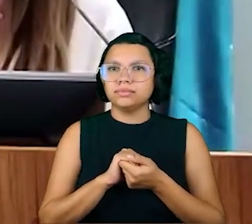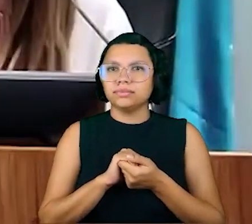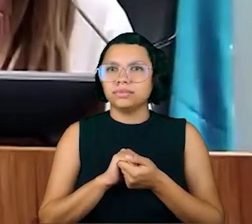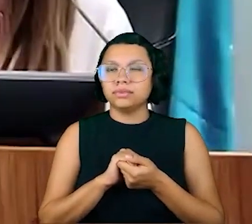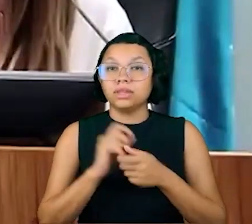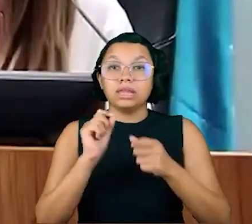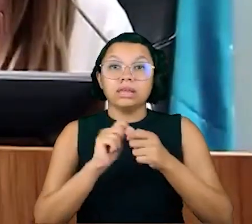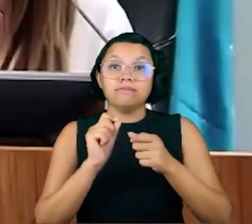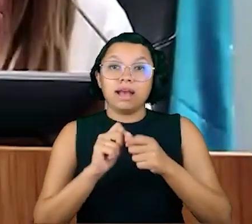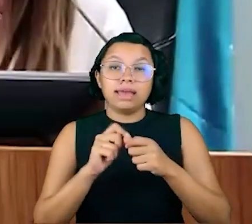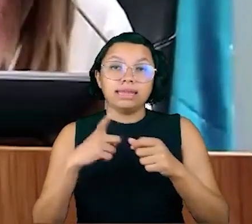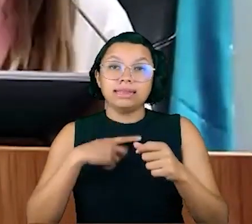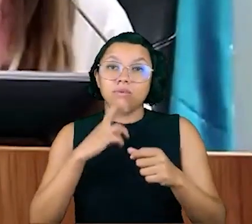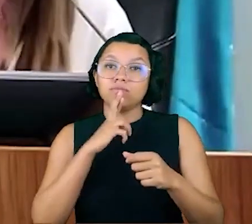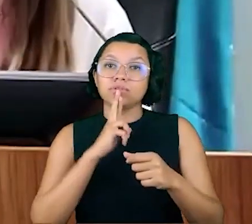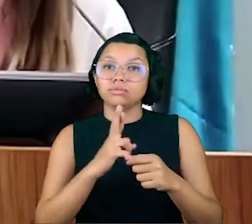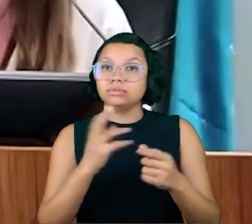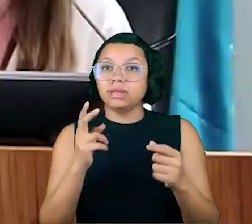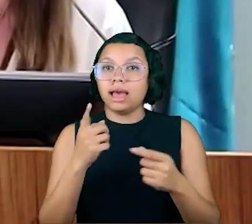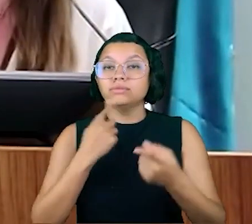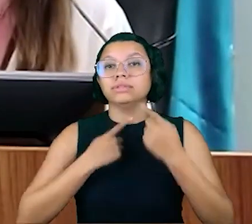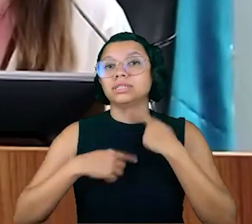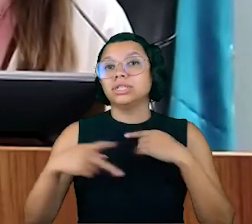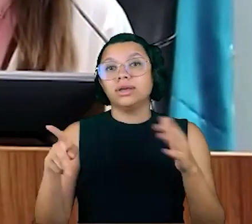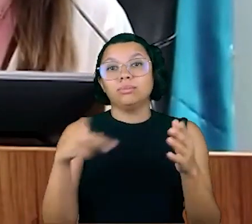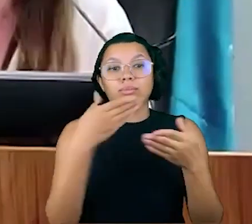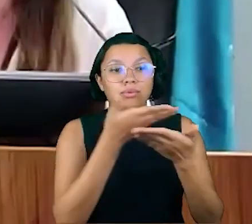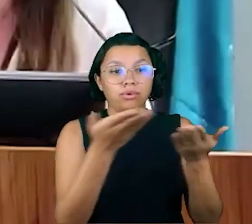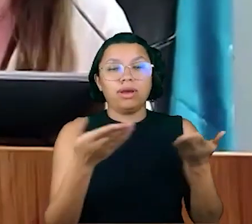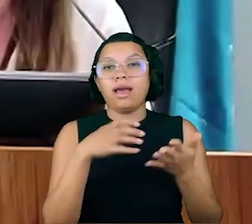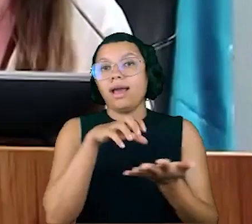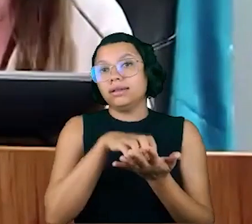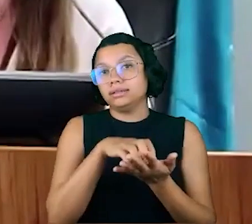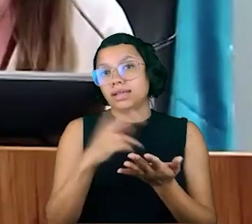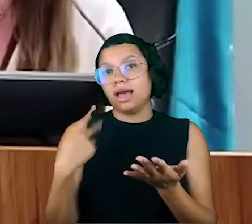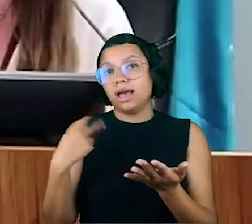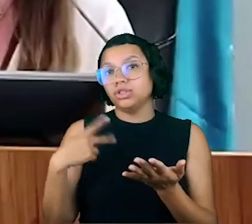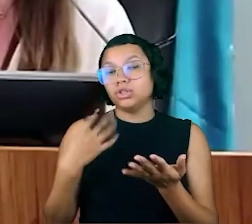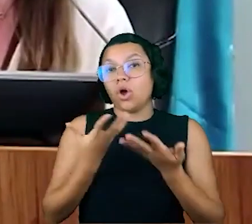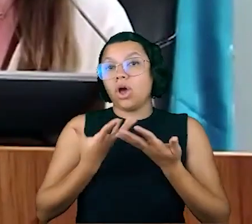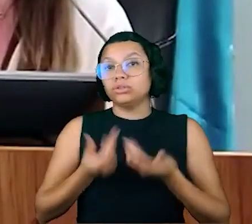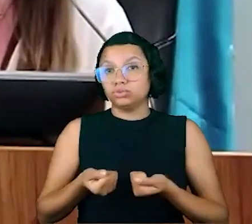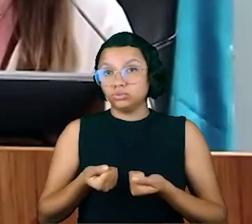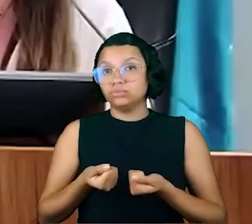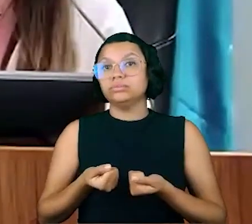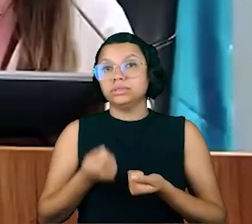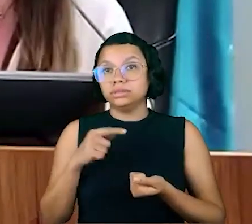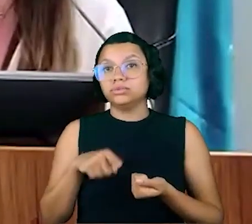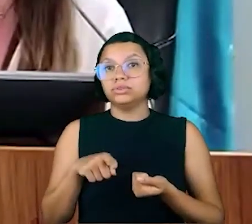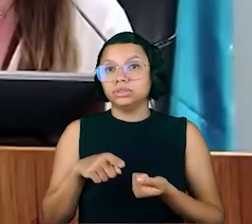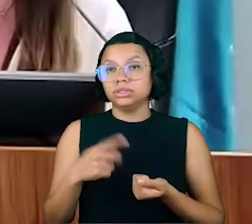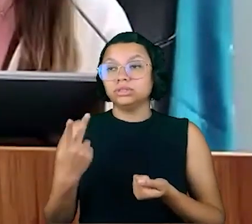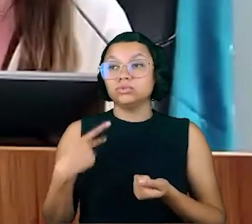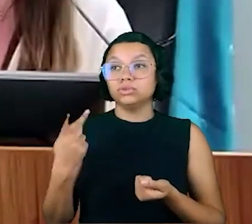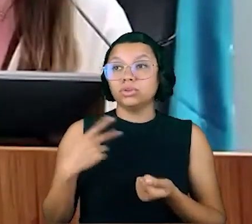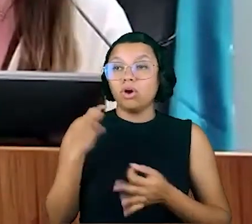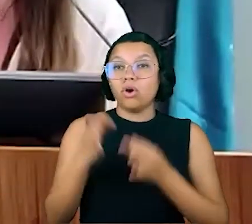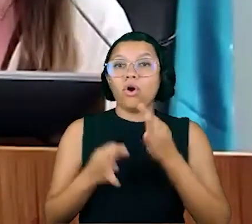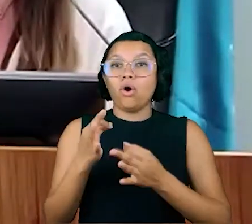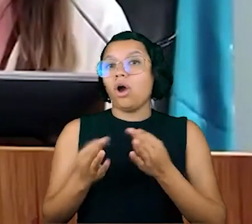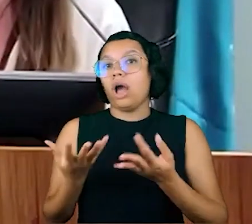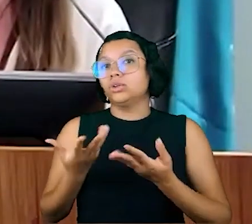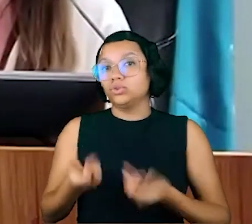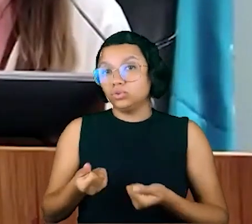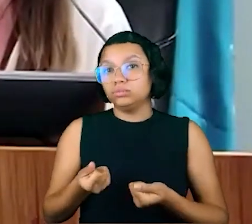que imprimiria o resultado desejado por essas entidades. Nós assumimos isso, nós,